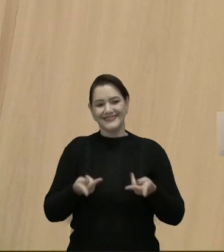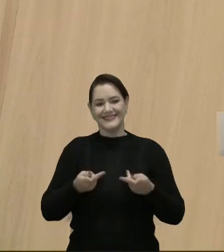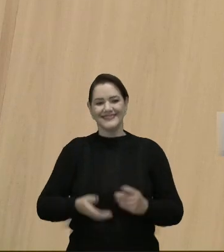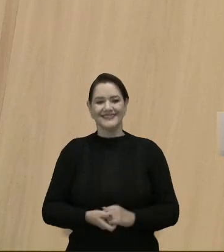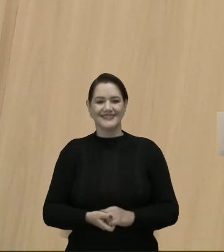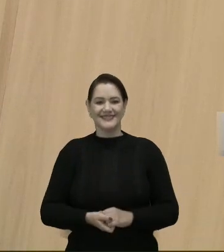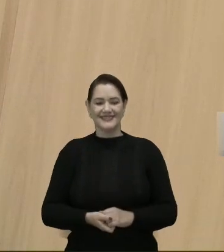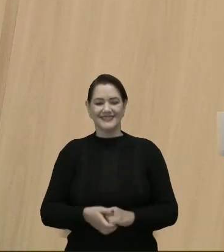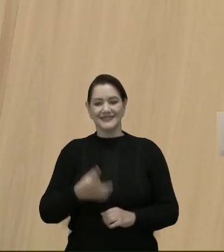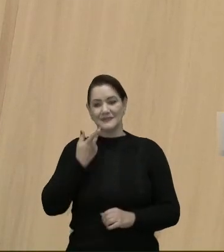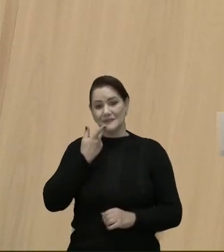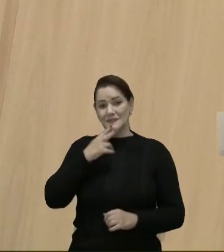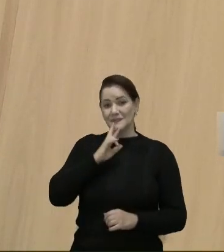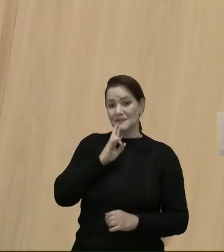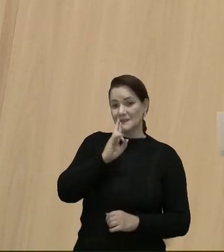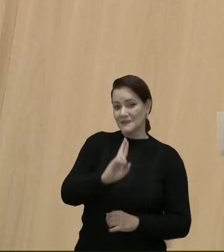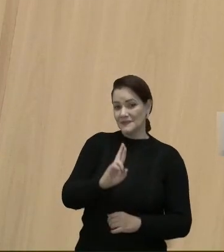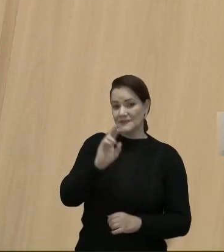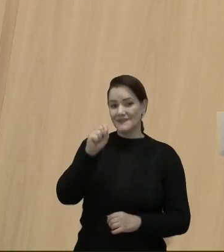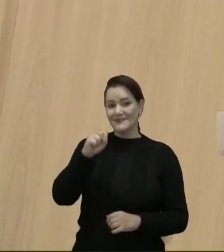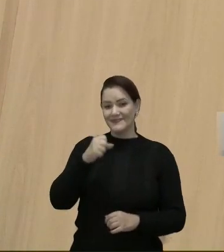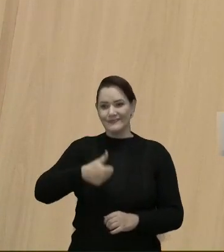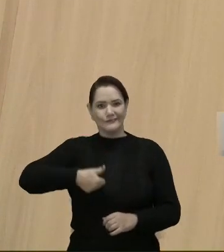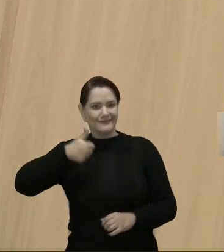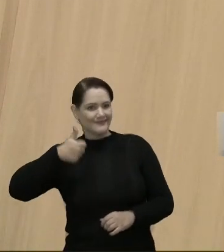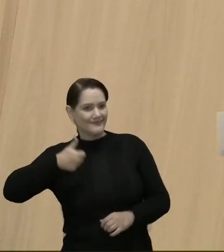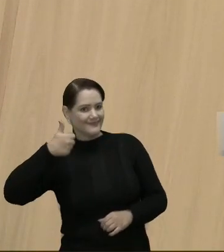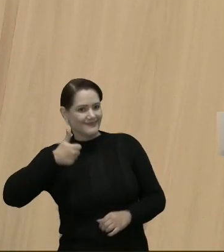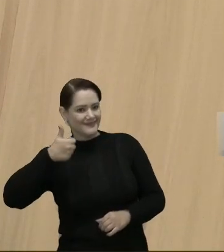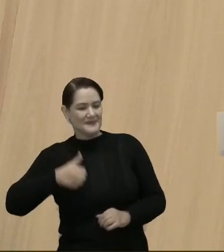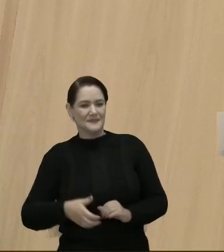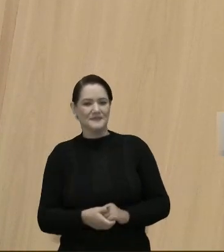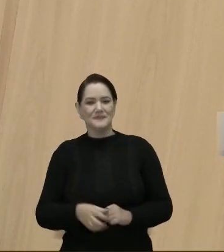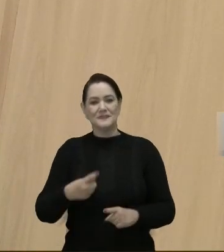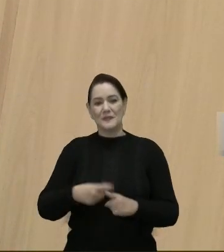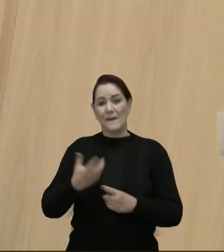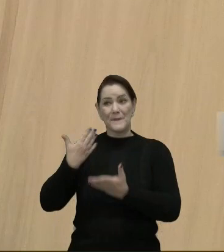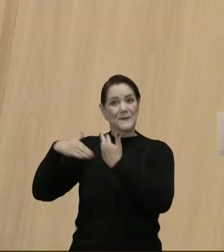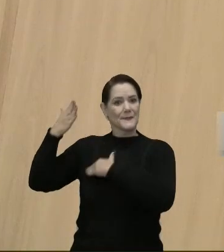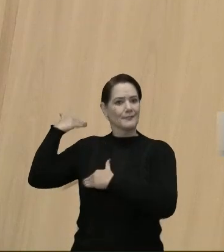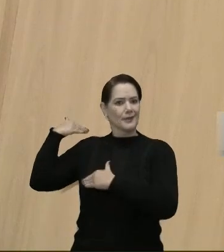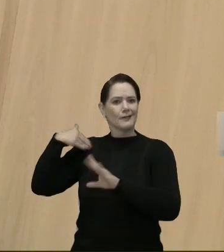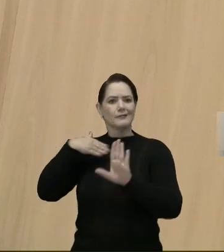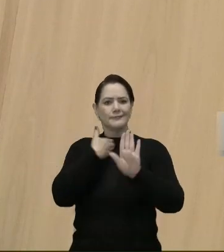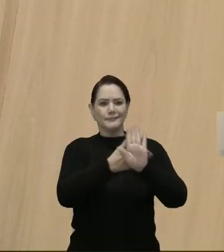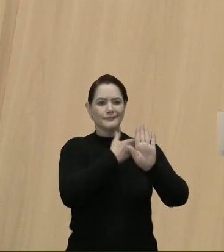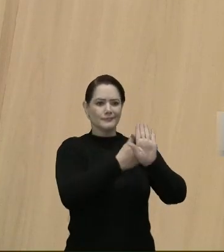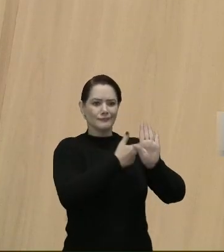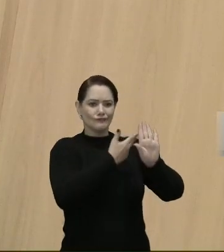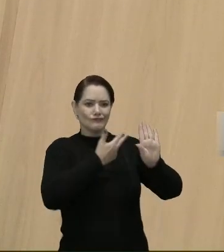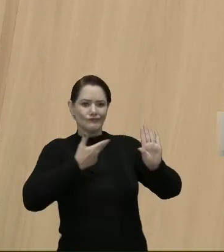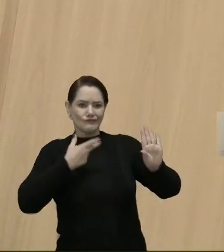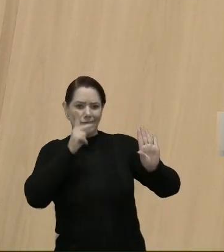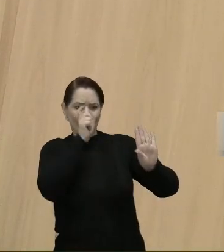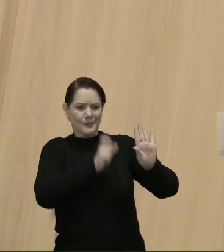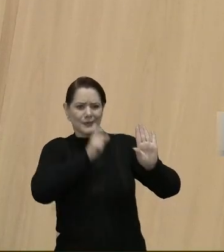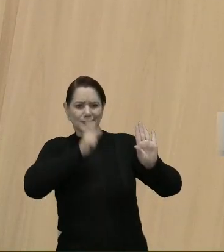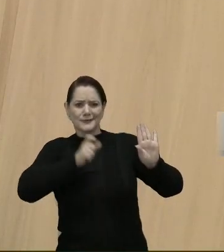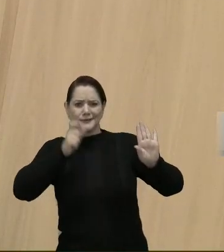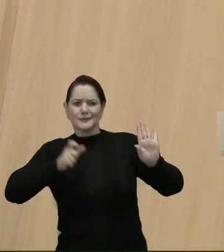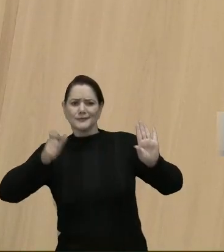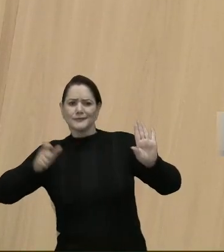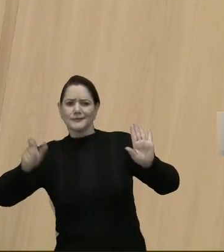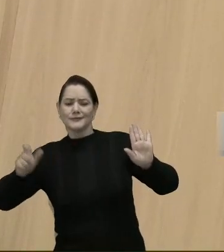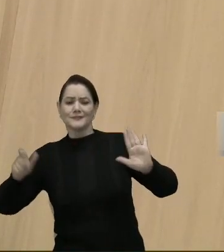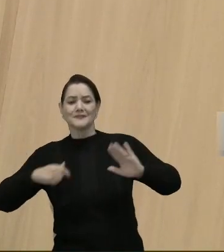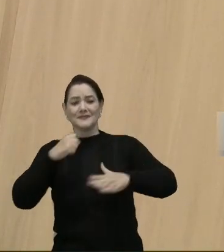dão um feedback sempre positivo para a gente, mas por trás de mim tem uma equipe enorme. Tem o pessoal na cozinha